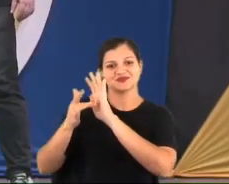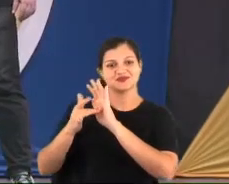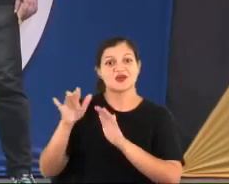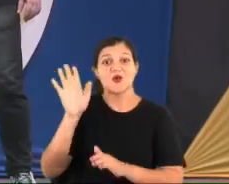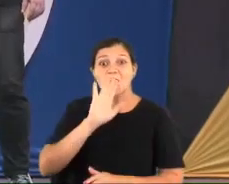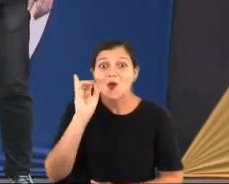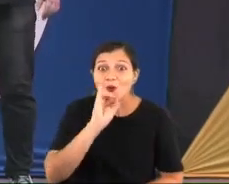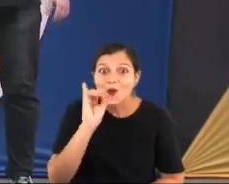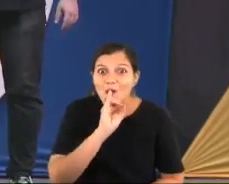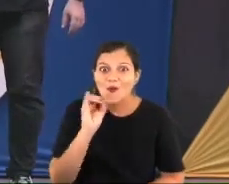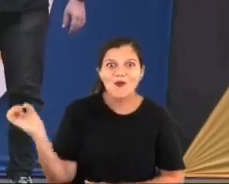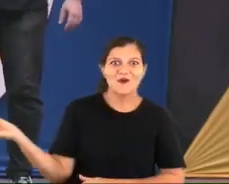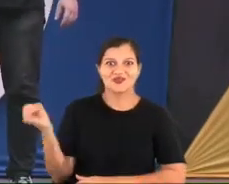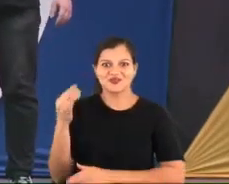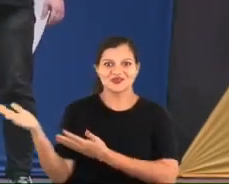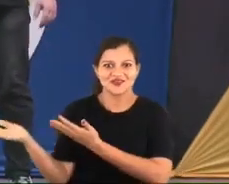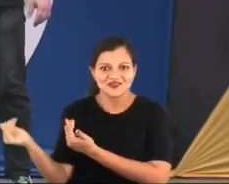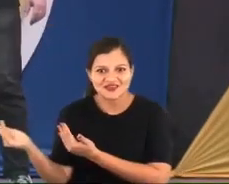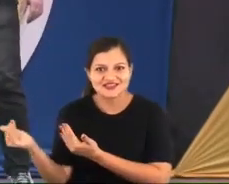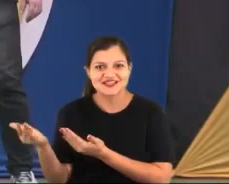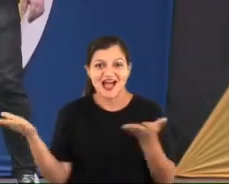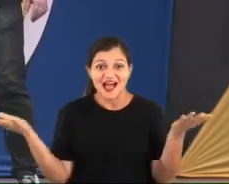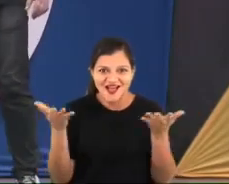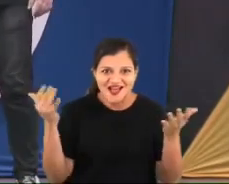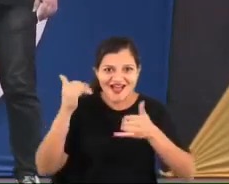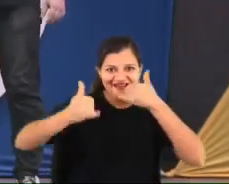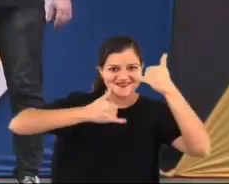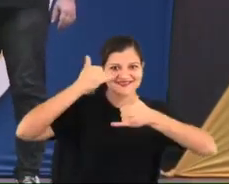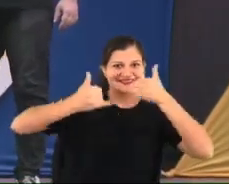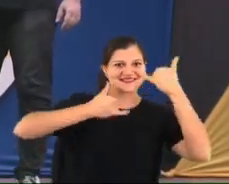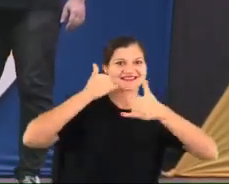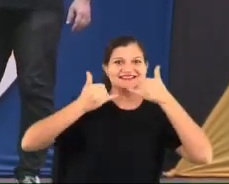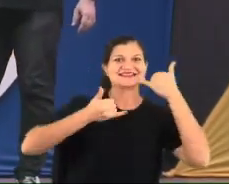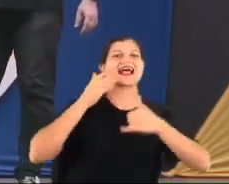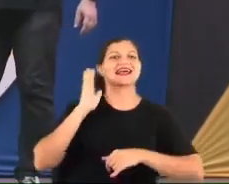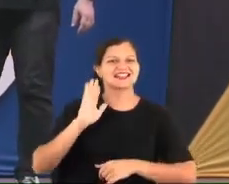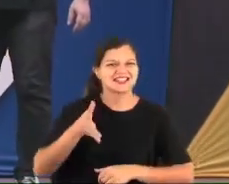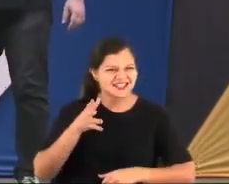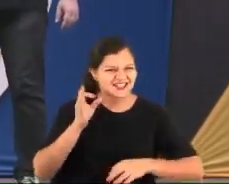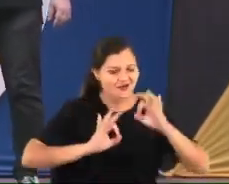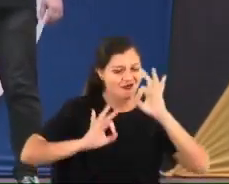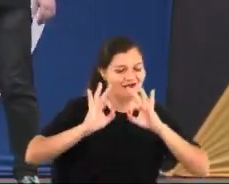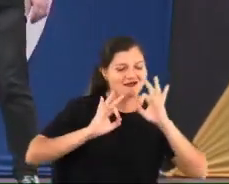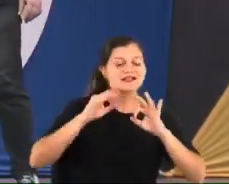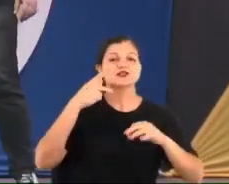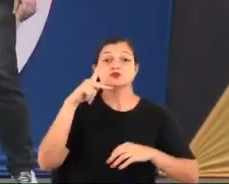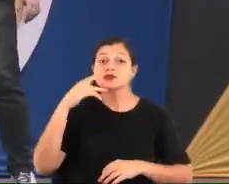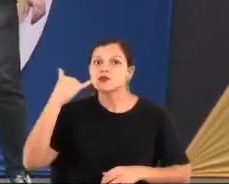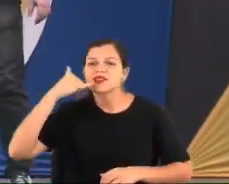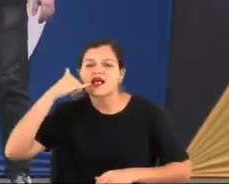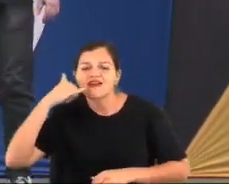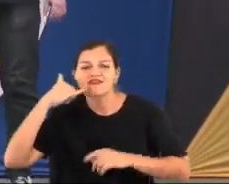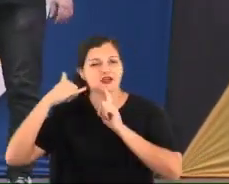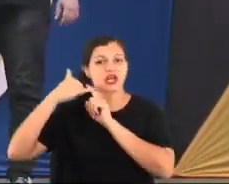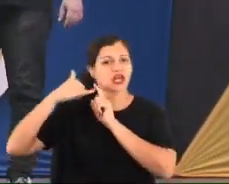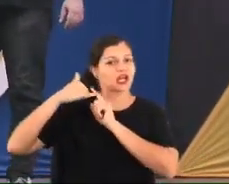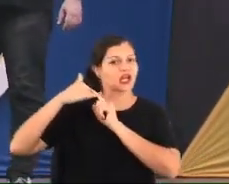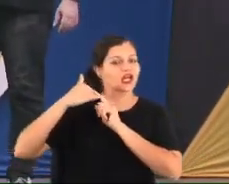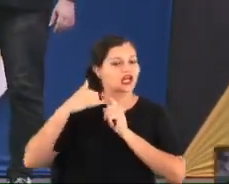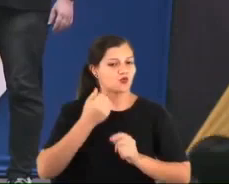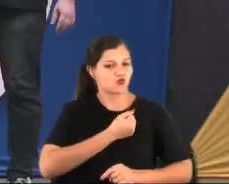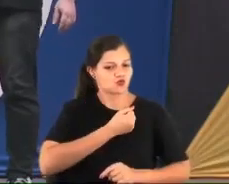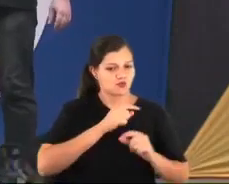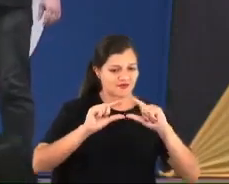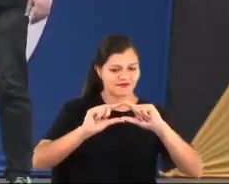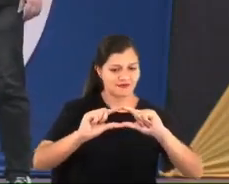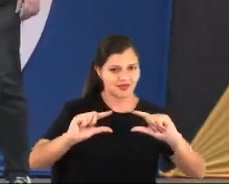Fala, Nova Jovens! Agora chegou a hora da nossa brincadeira. Já prepara o seu telefone e liga aqui pra gente. O número vai estar